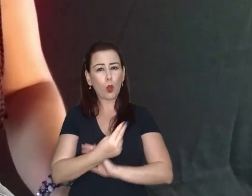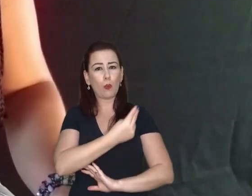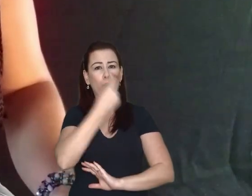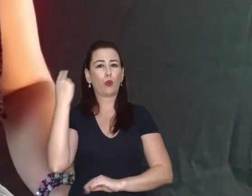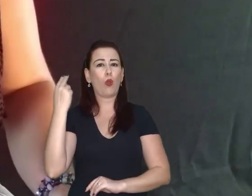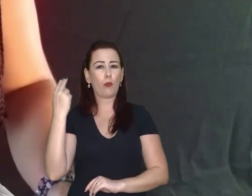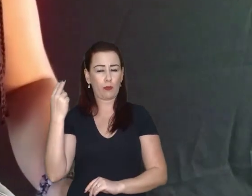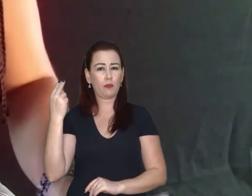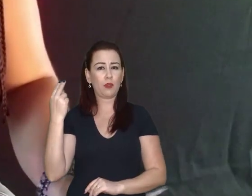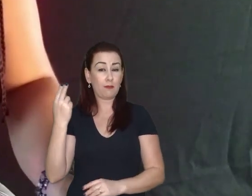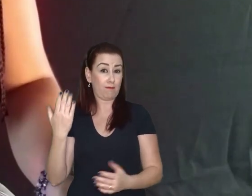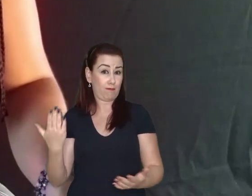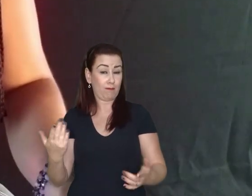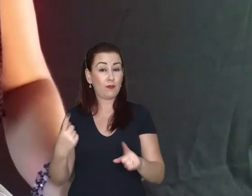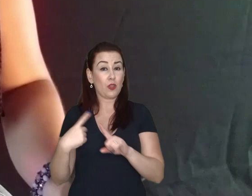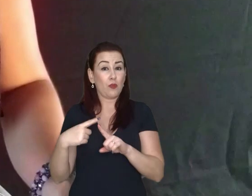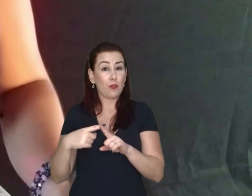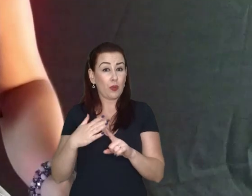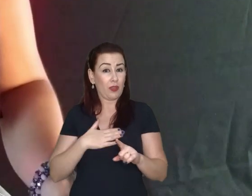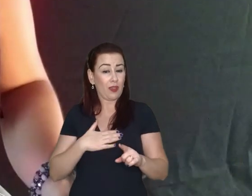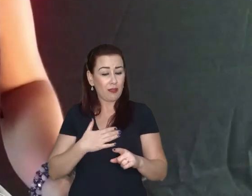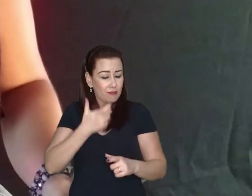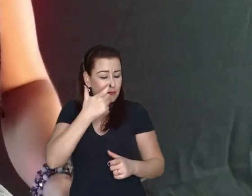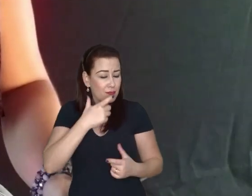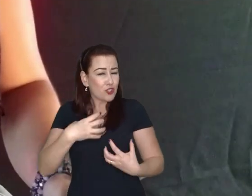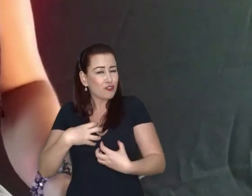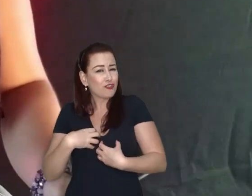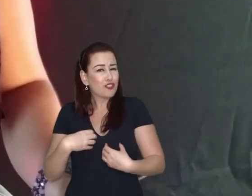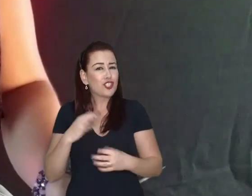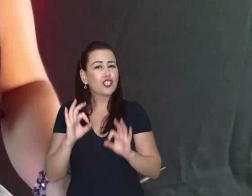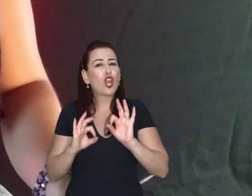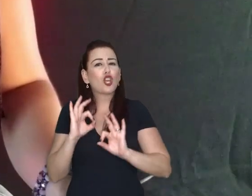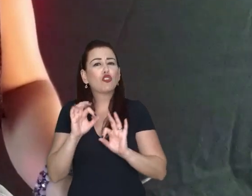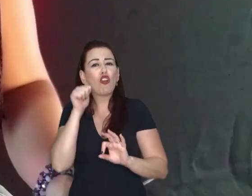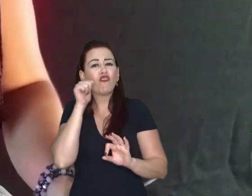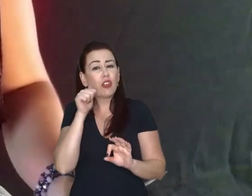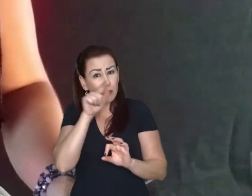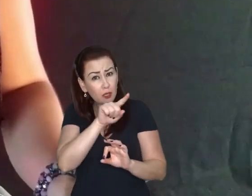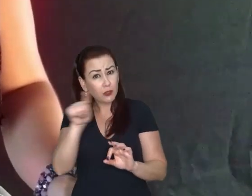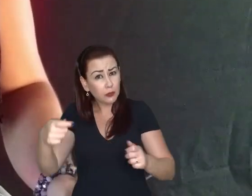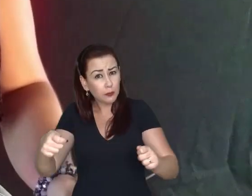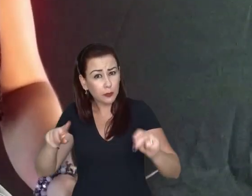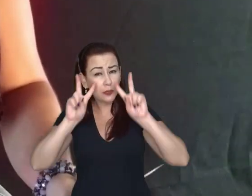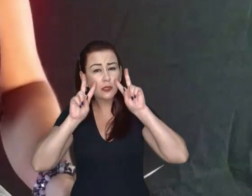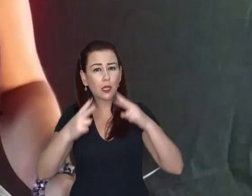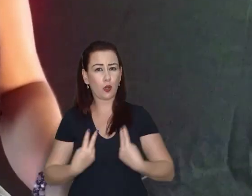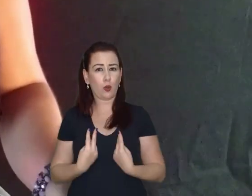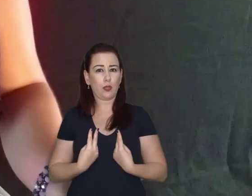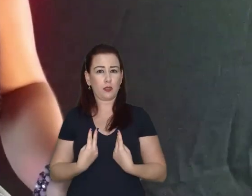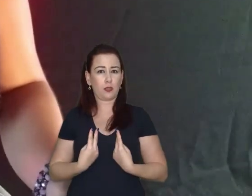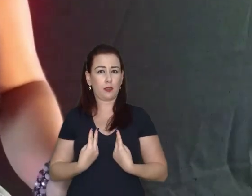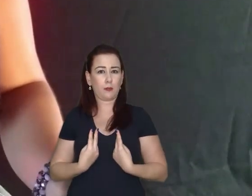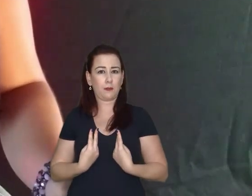nome, para que sua feminilidade também seja reconhecida.